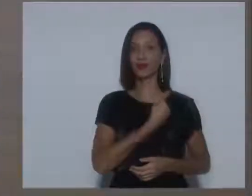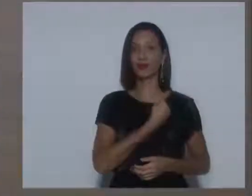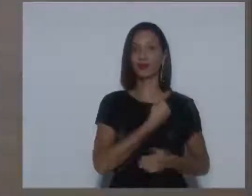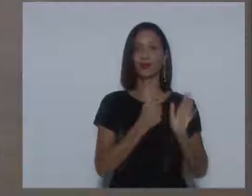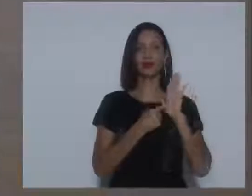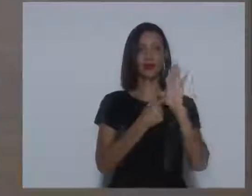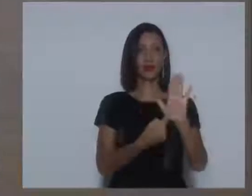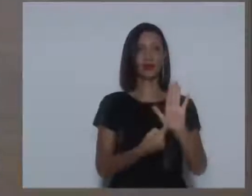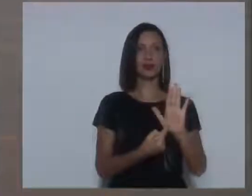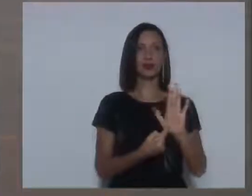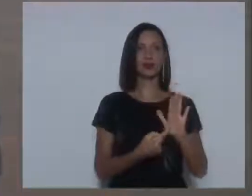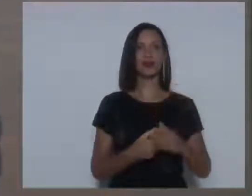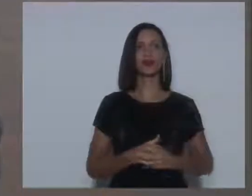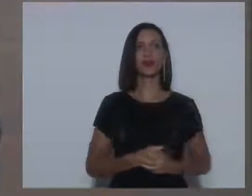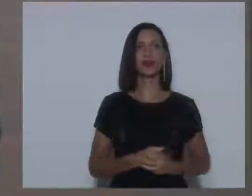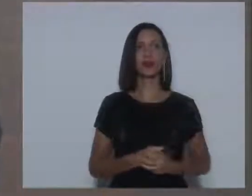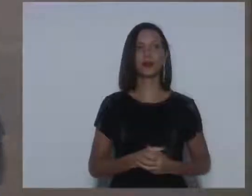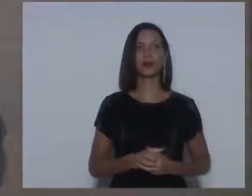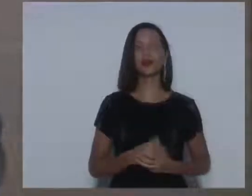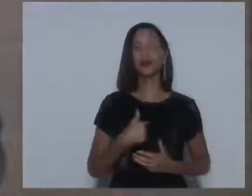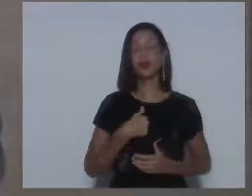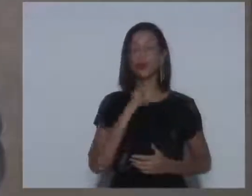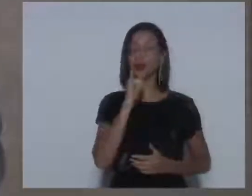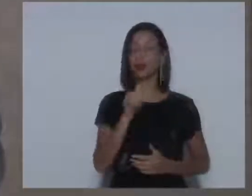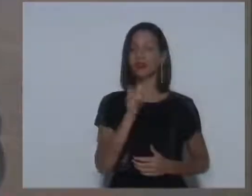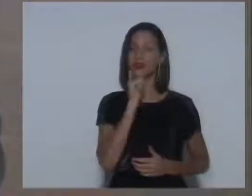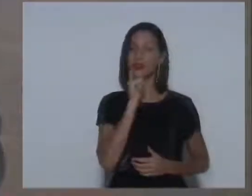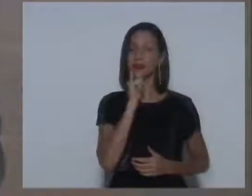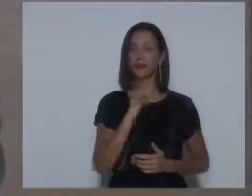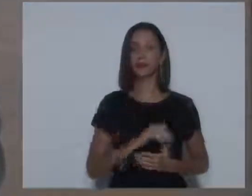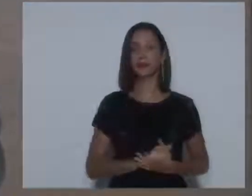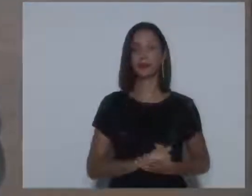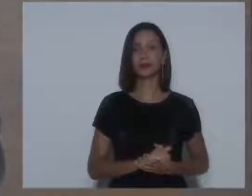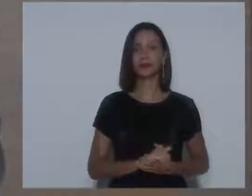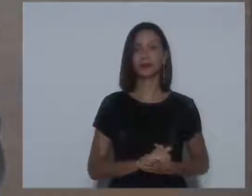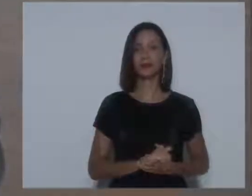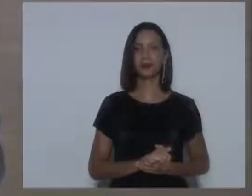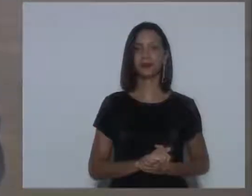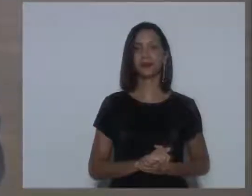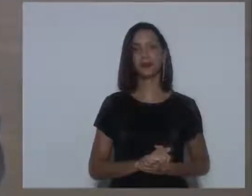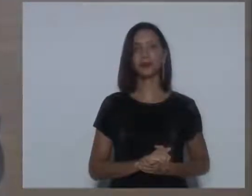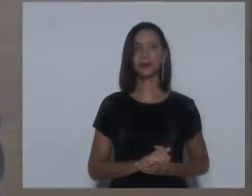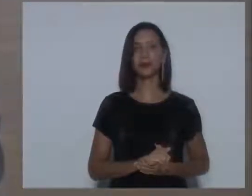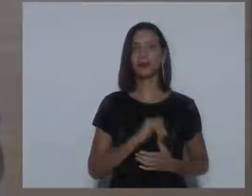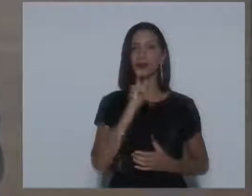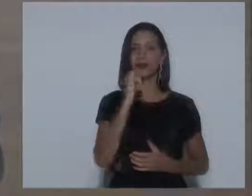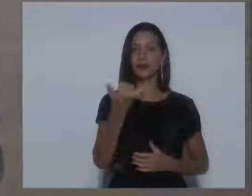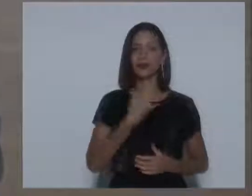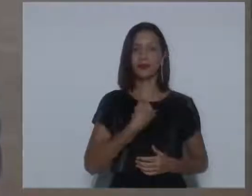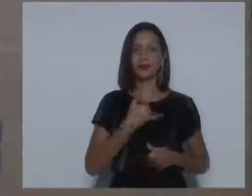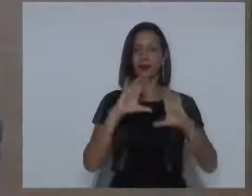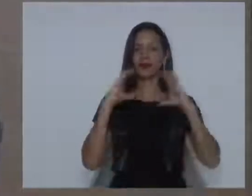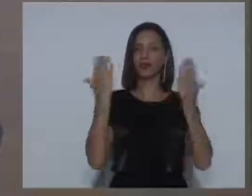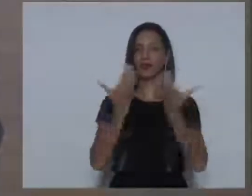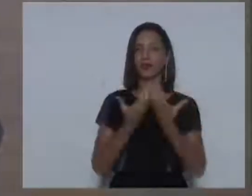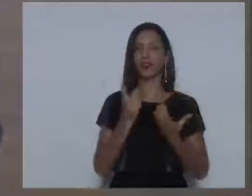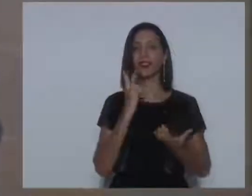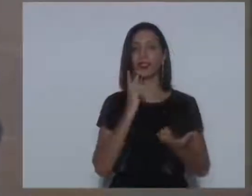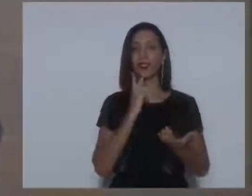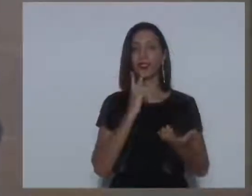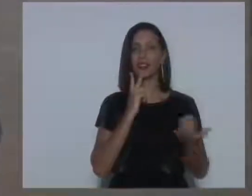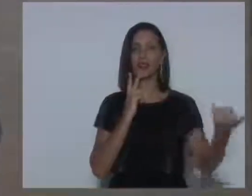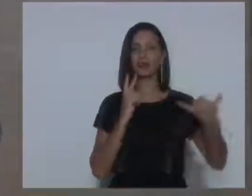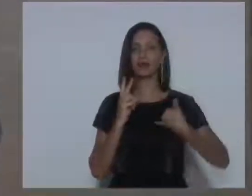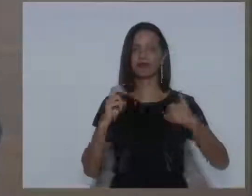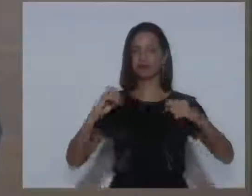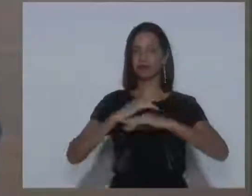nessa carta. Eu me refiro, por exemplo, quando ele se dirige à Câmara de Vinhedo e fala que a cidade